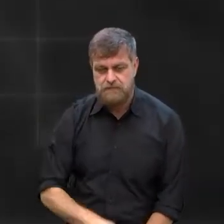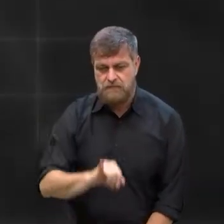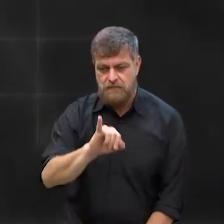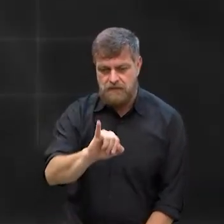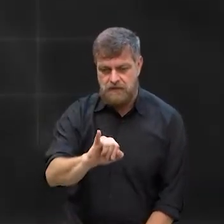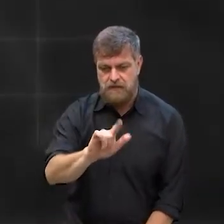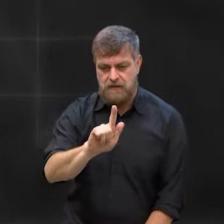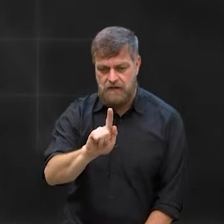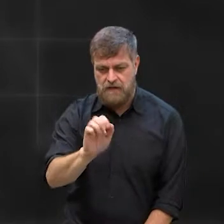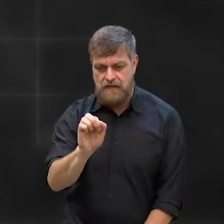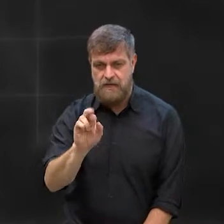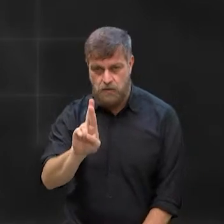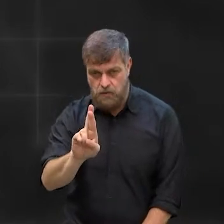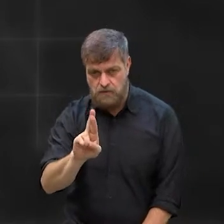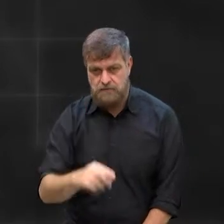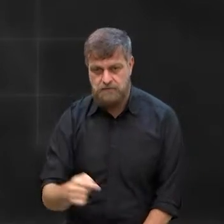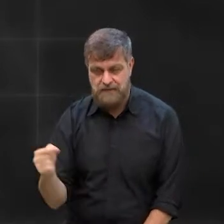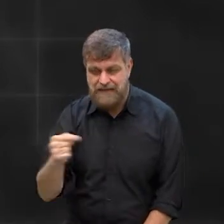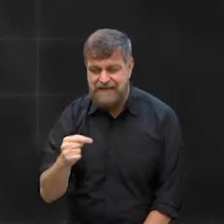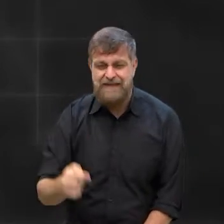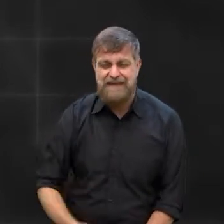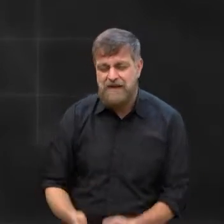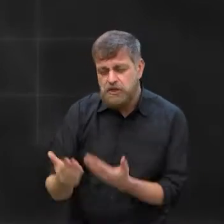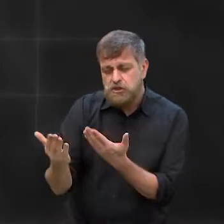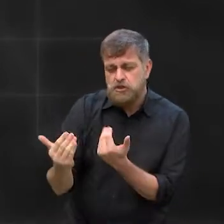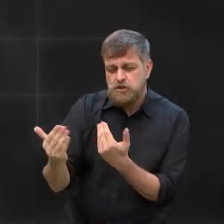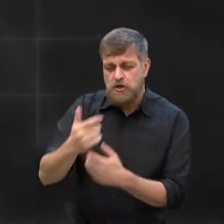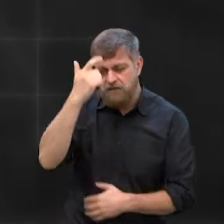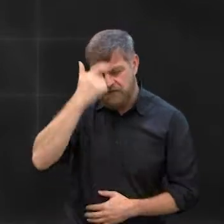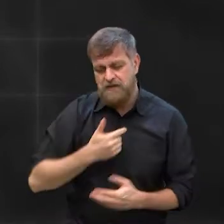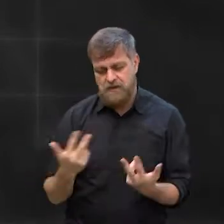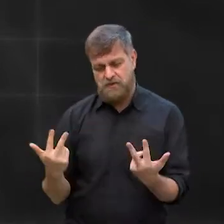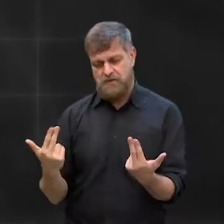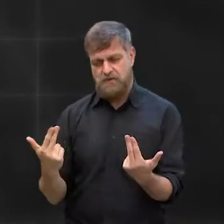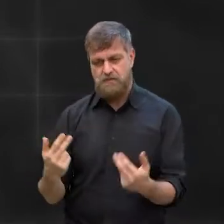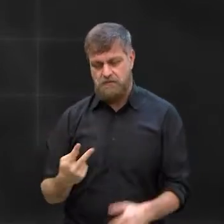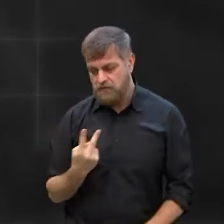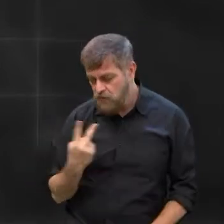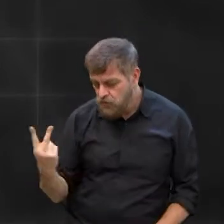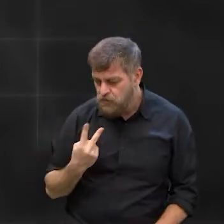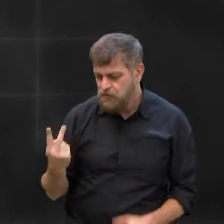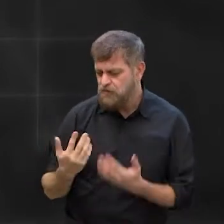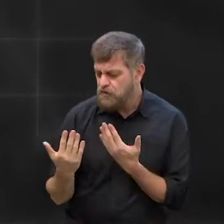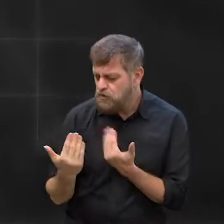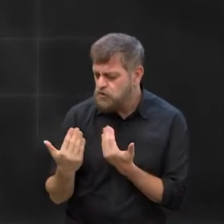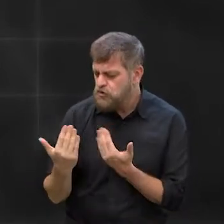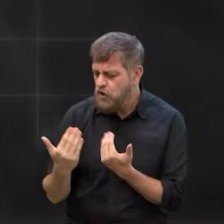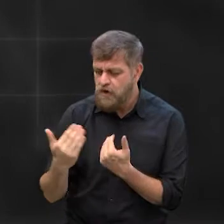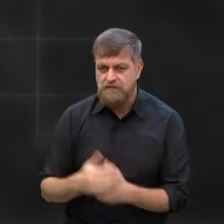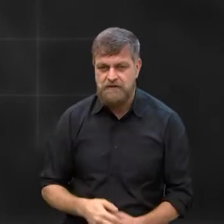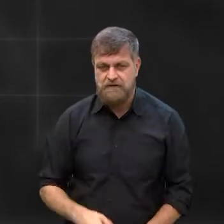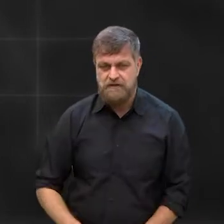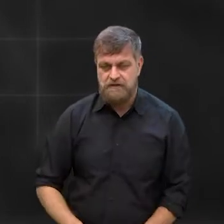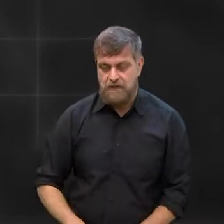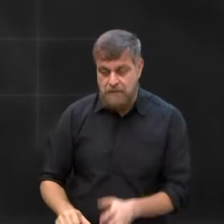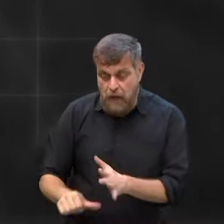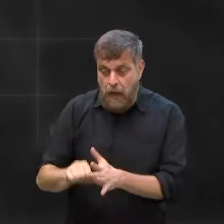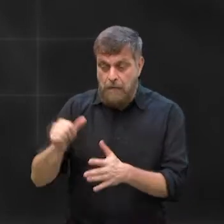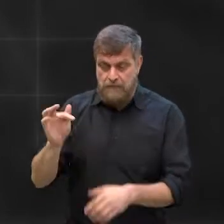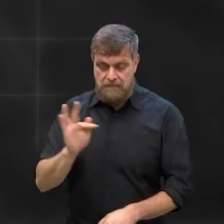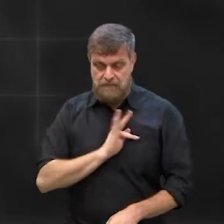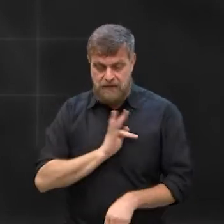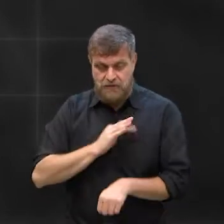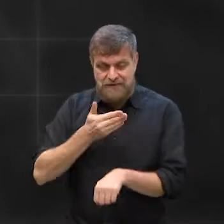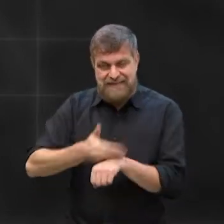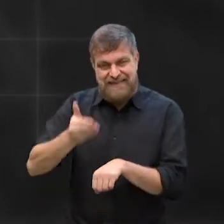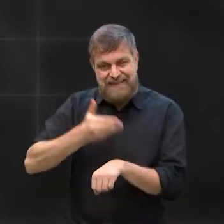Igor. Menino, na época eu também menino, os dois muito jovens, e ali ele acaba sendo meu primeiro treinador, o